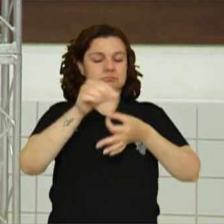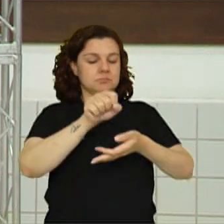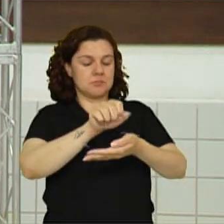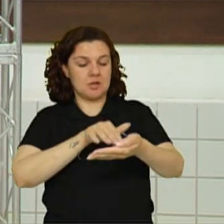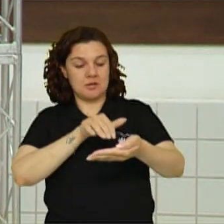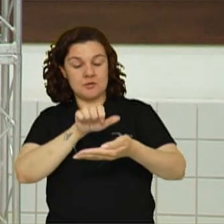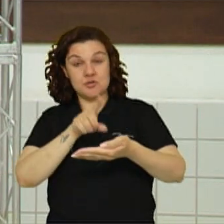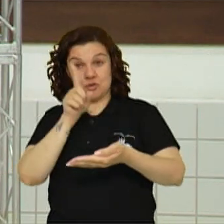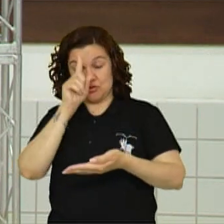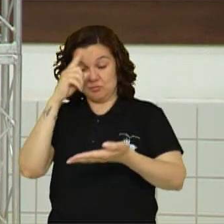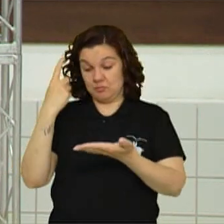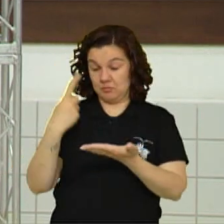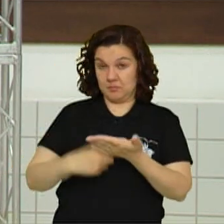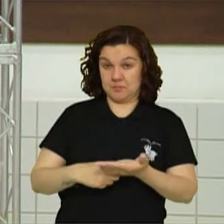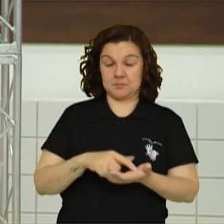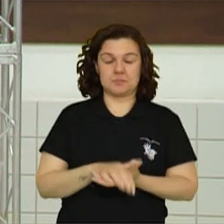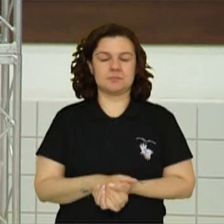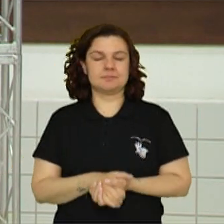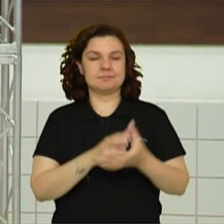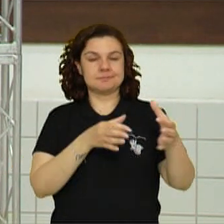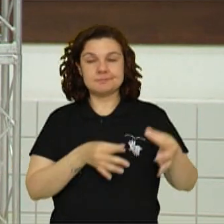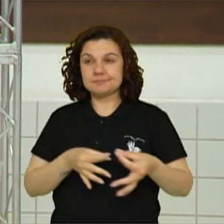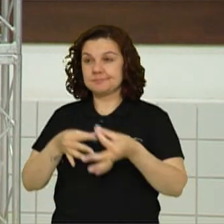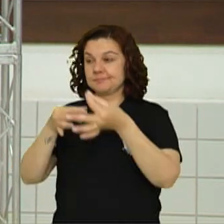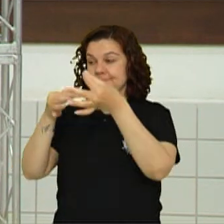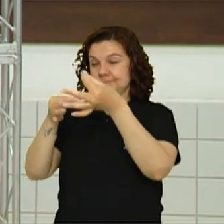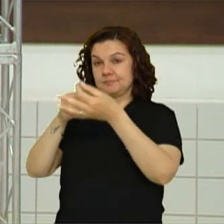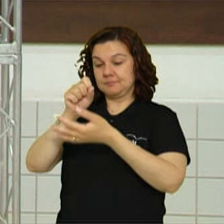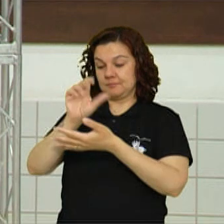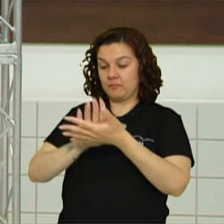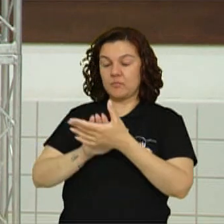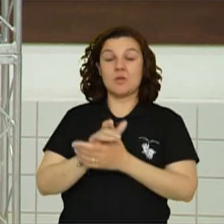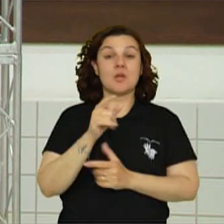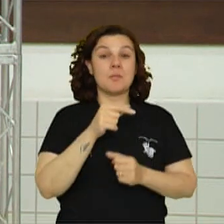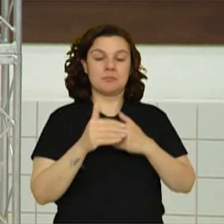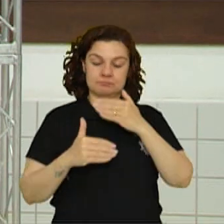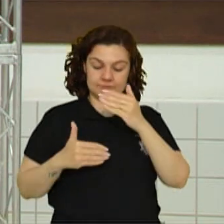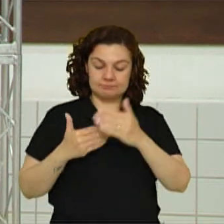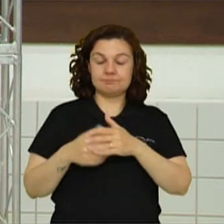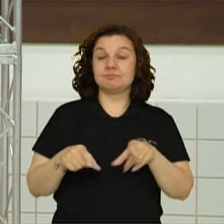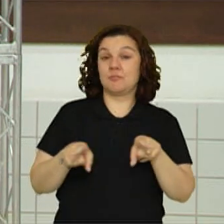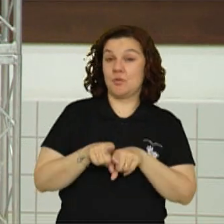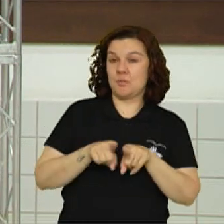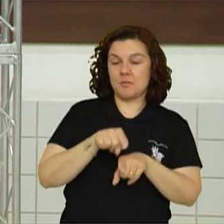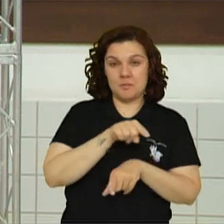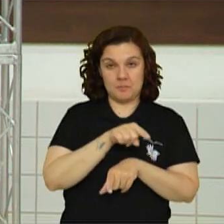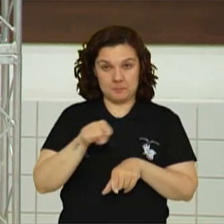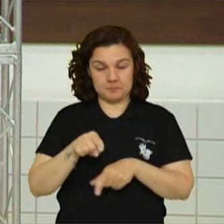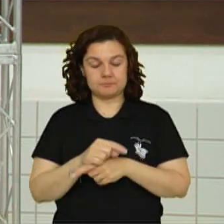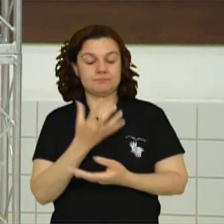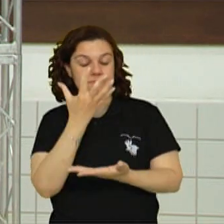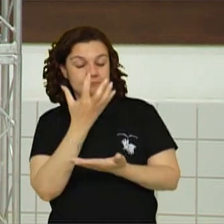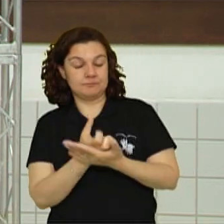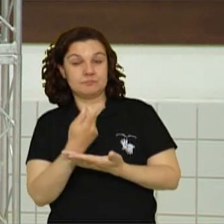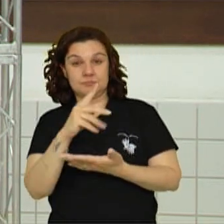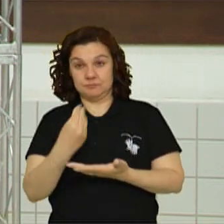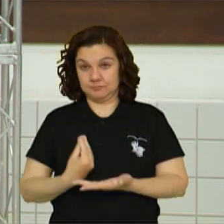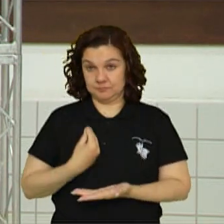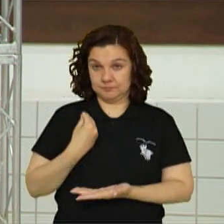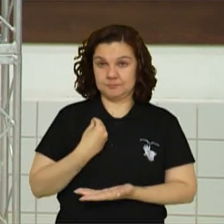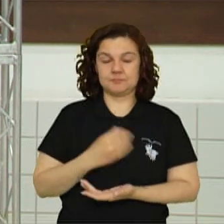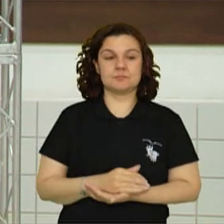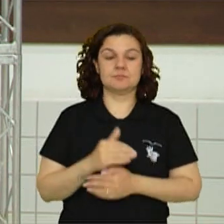na data agendada, devolva essas atividades para que o processo também seja o mesmo para você, garantir a sua